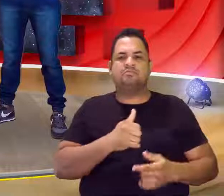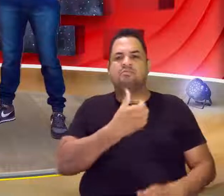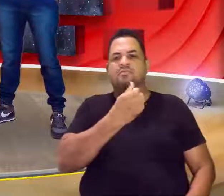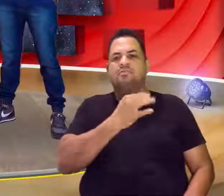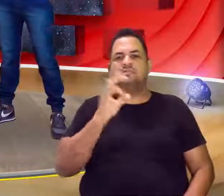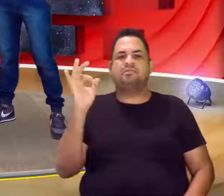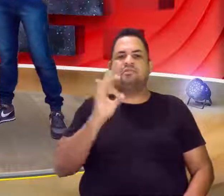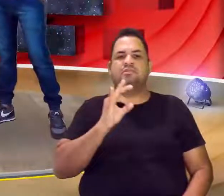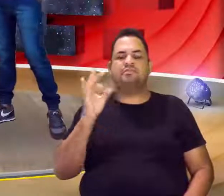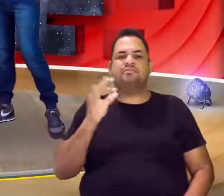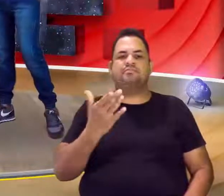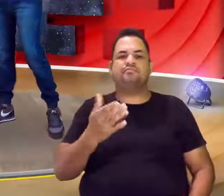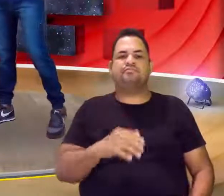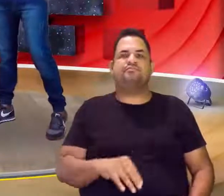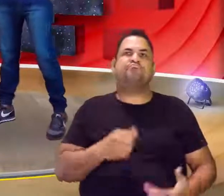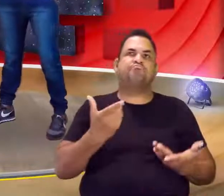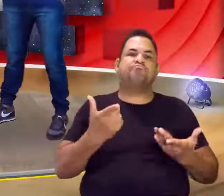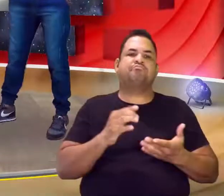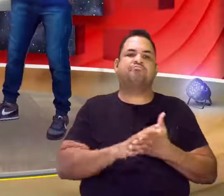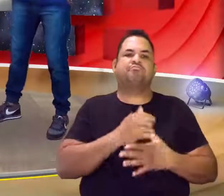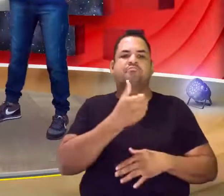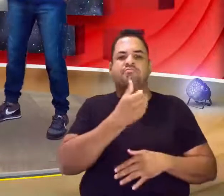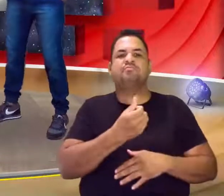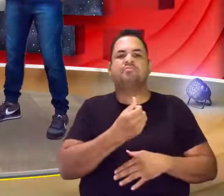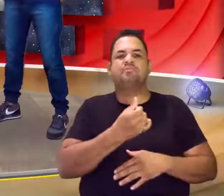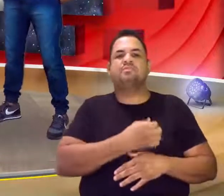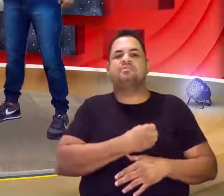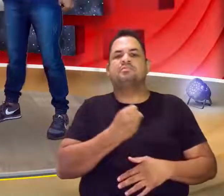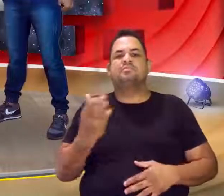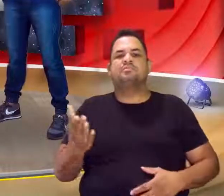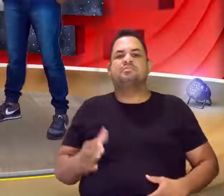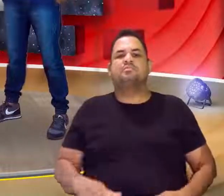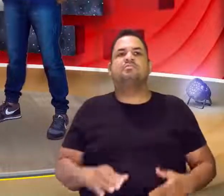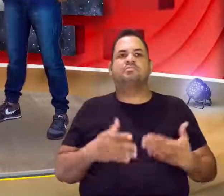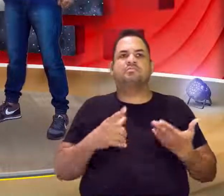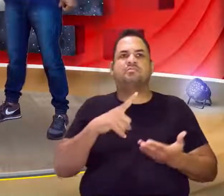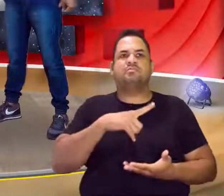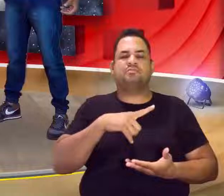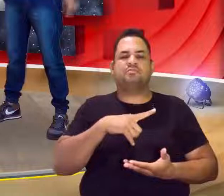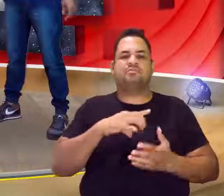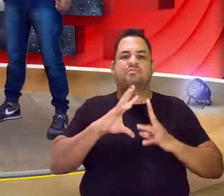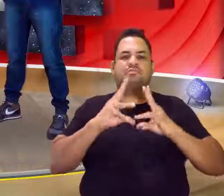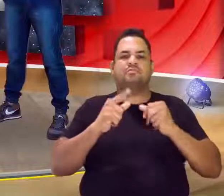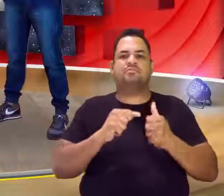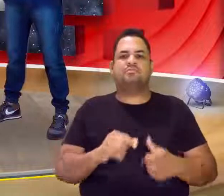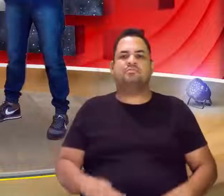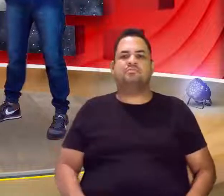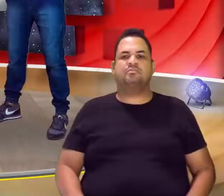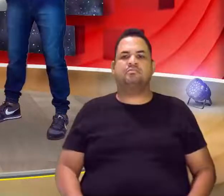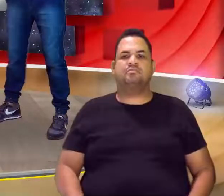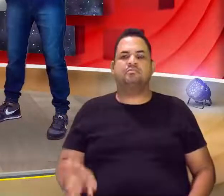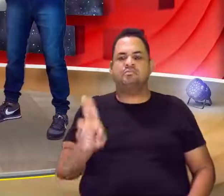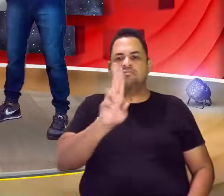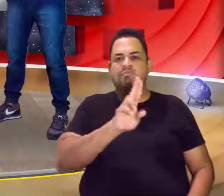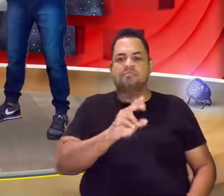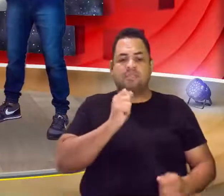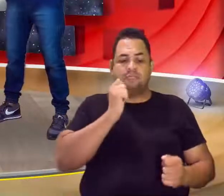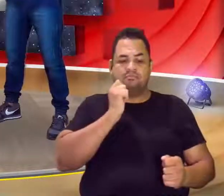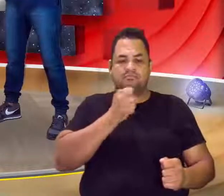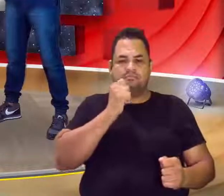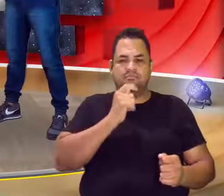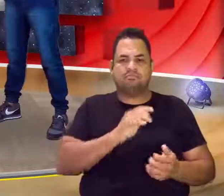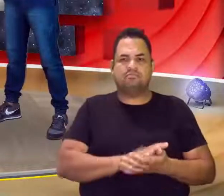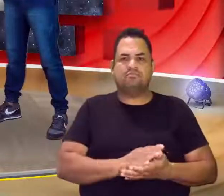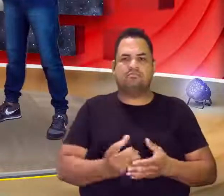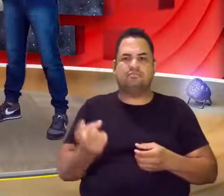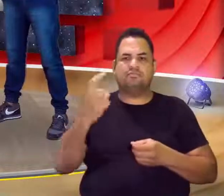Ou seja, 6% de alguma coisa são 6 unidades, se essa coisa tiver 100 no total. Usando a mágica, o 100,